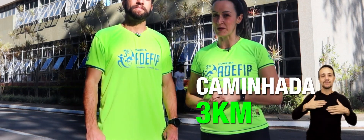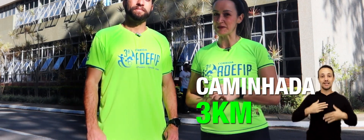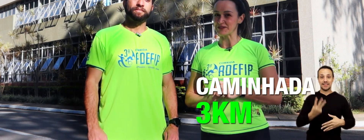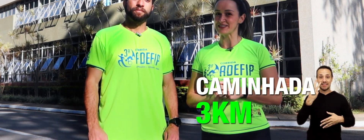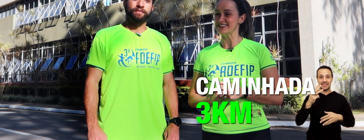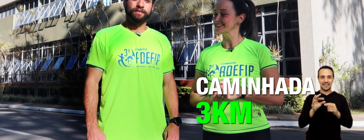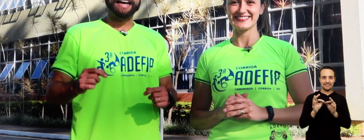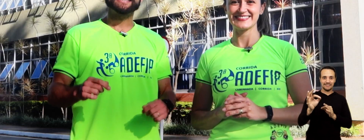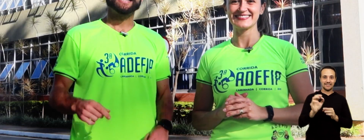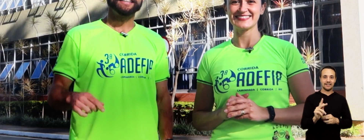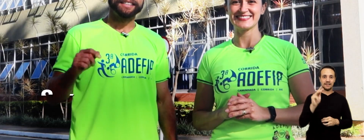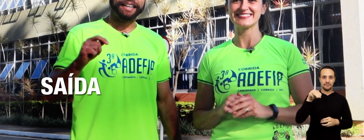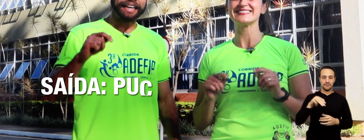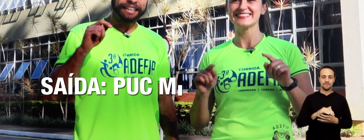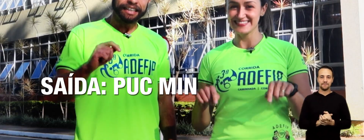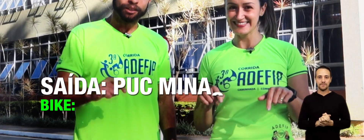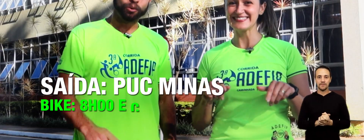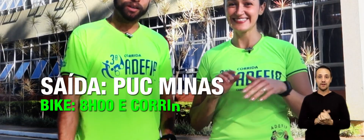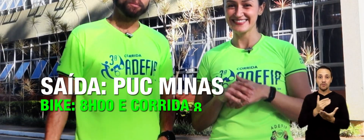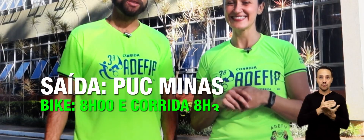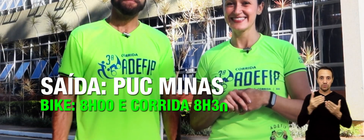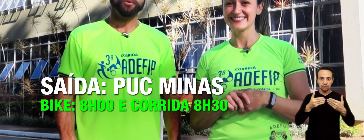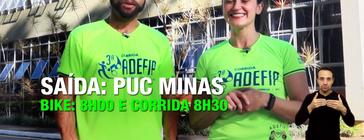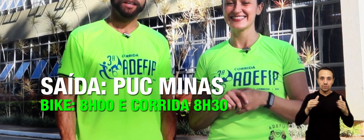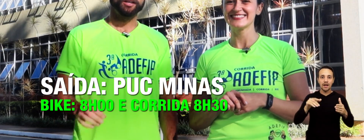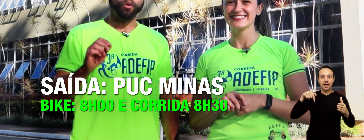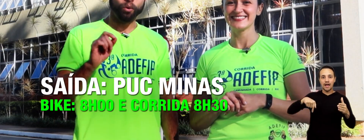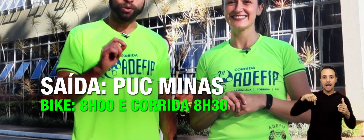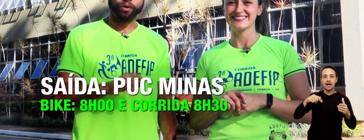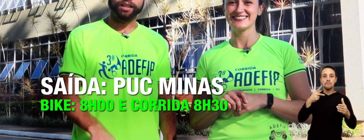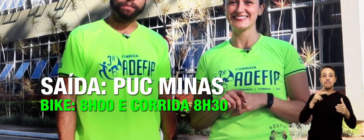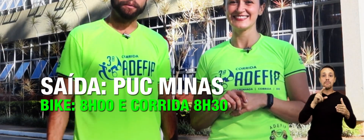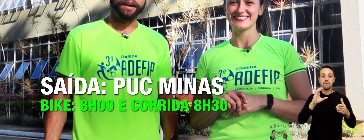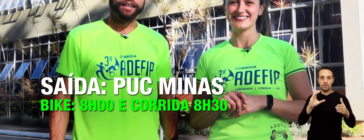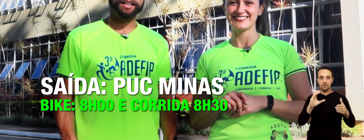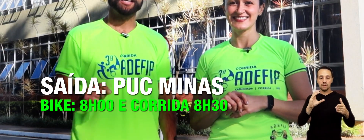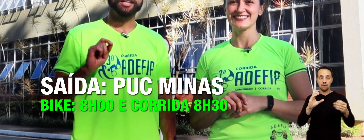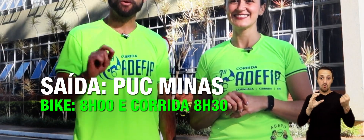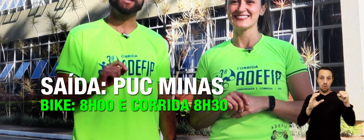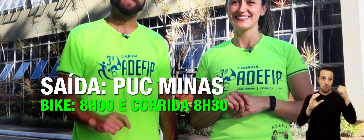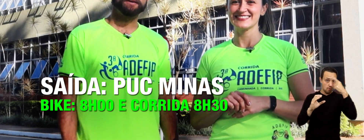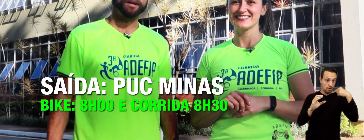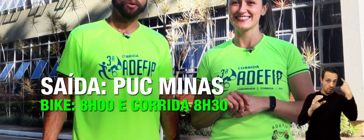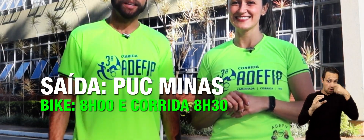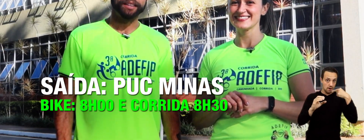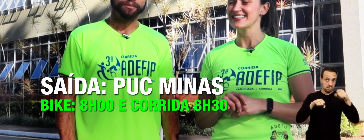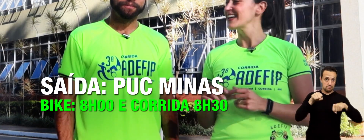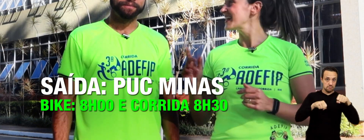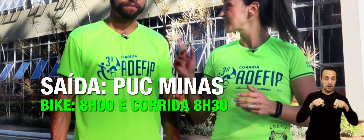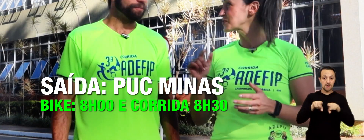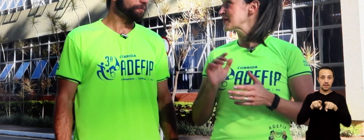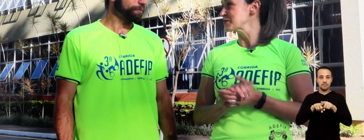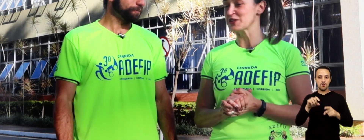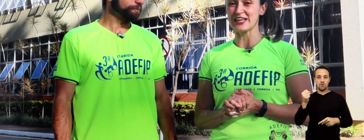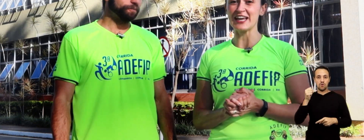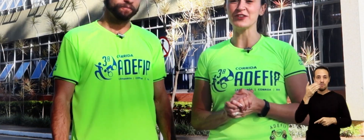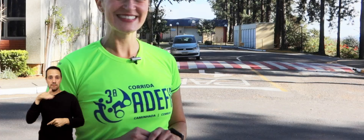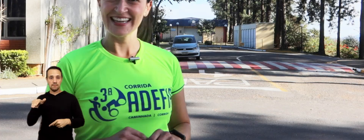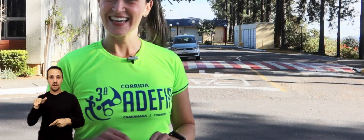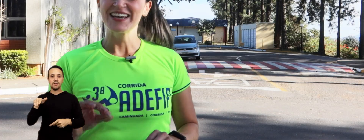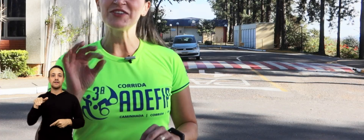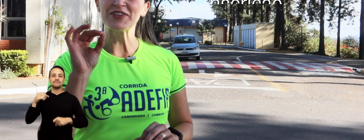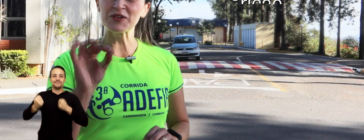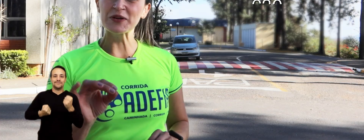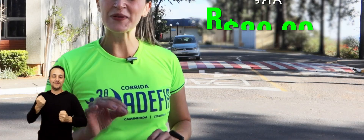3 km. A saída será daqui, do campus da PUC. 8 horas para bike e 8h30 para corrida. Isso mesmo,